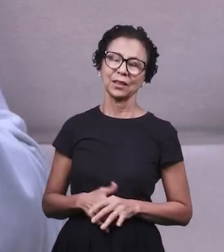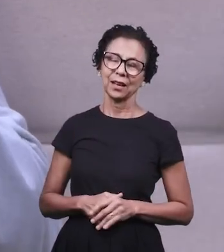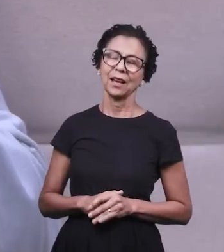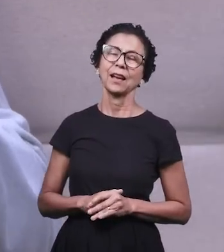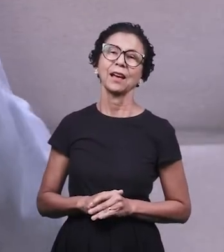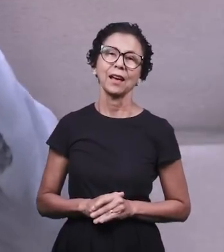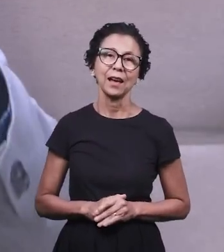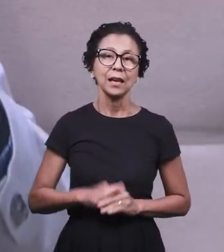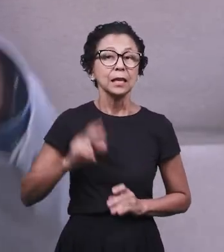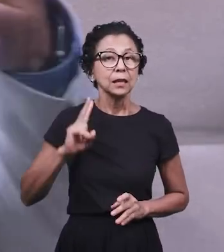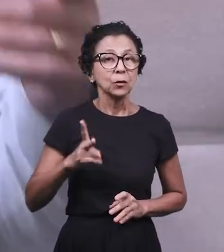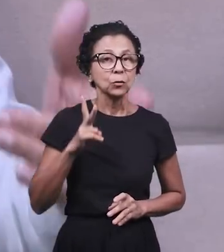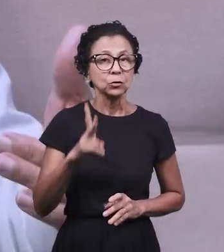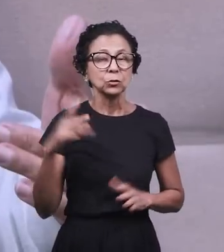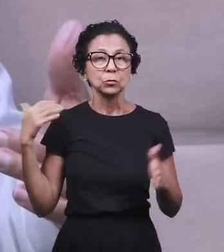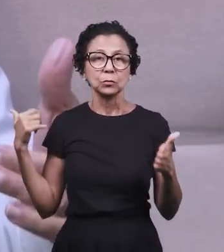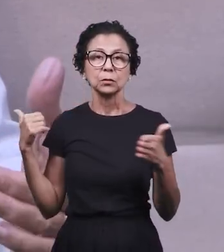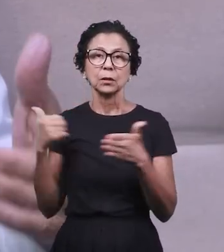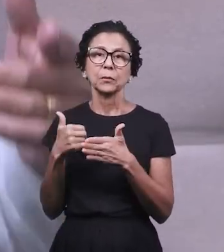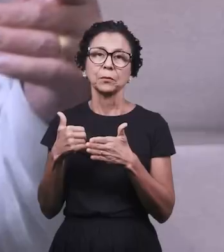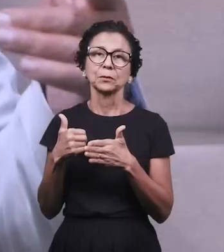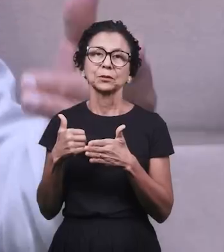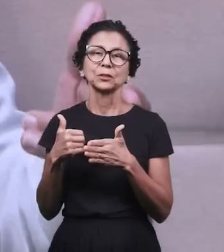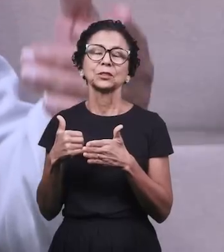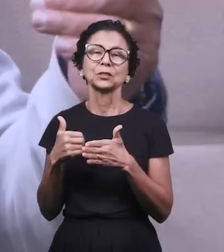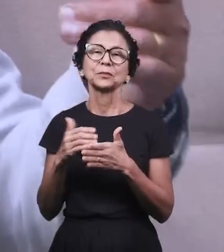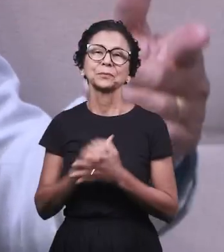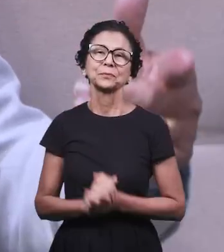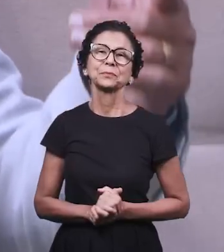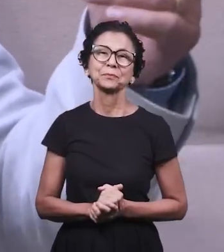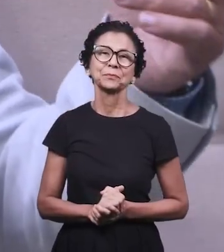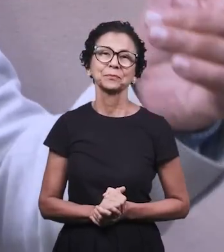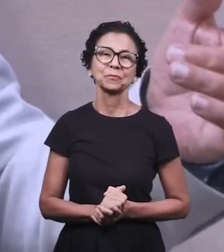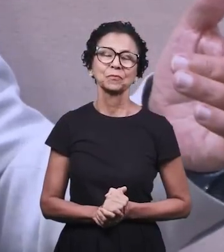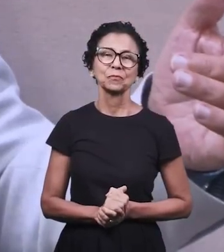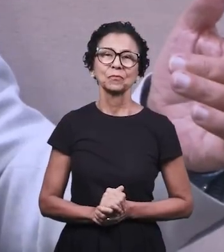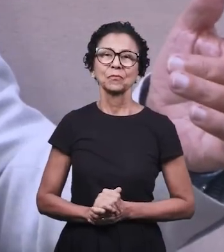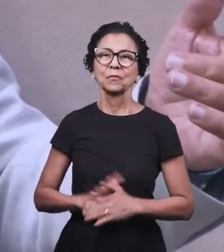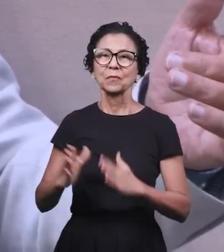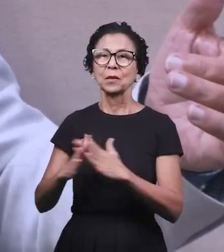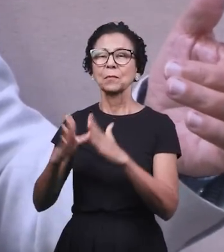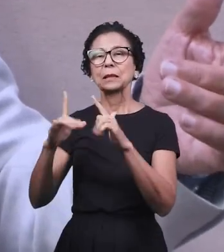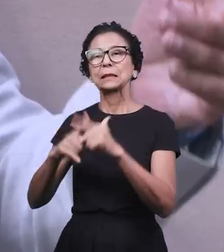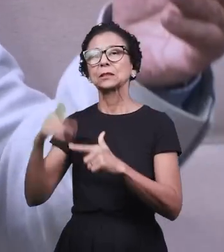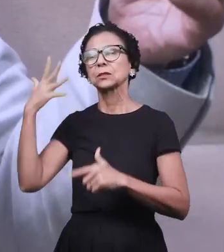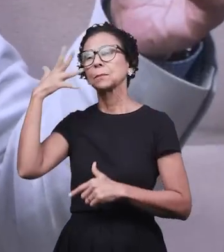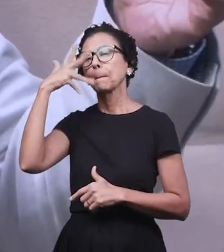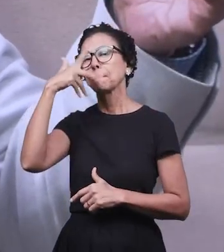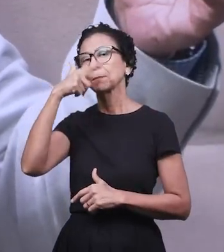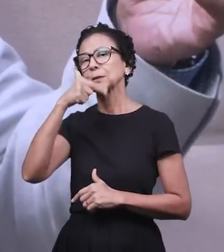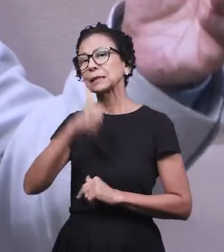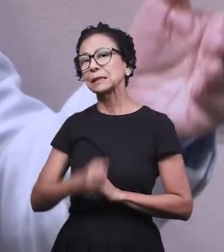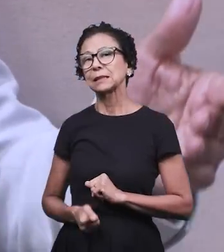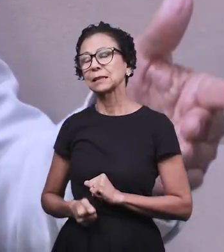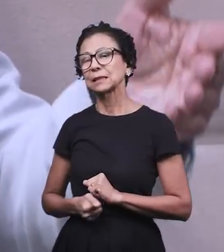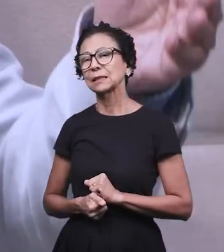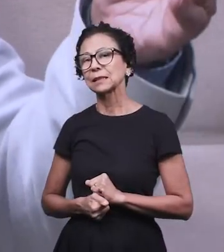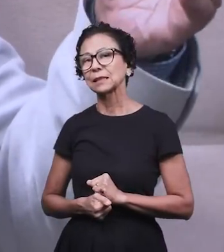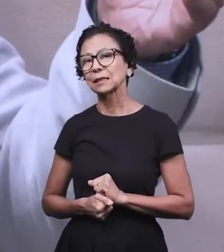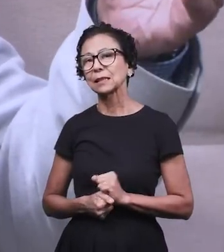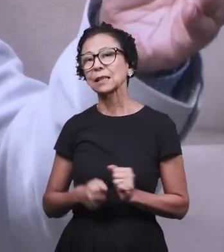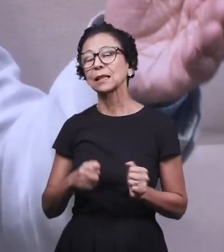Esta era e continua sendo a grande beleza da igreja. É uma